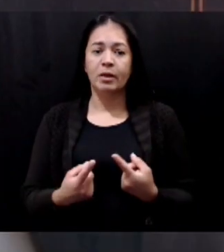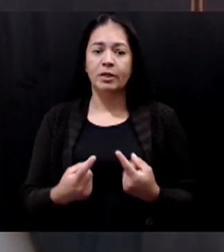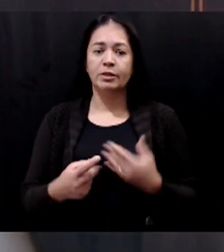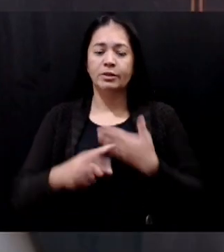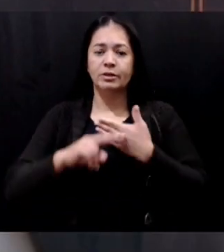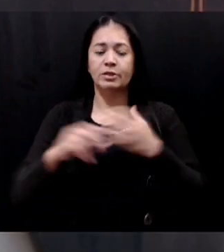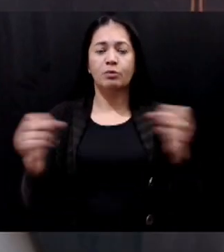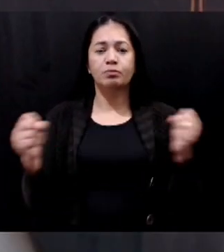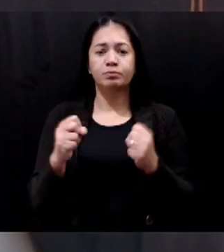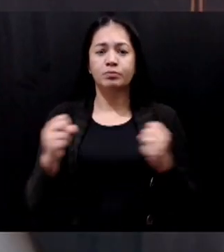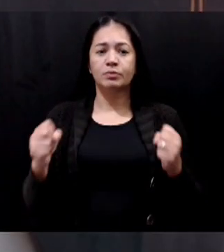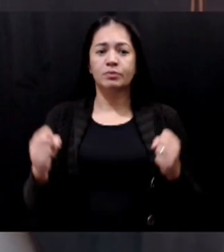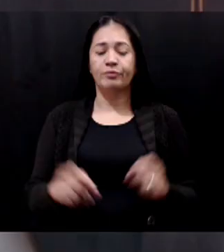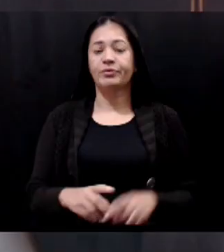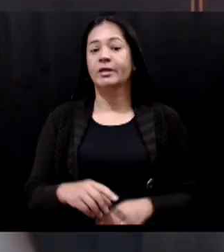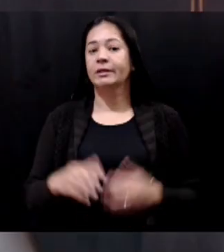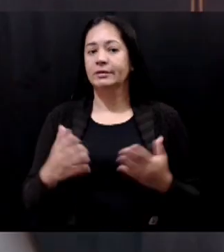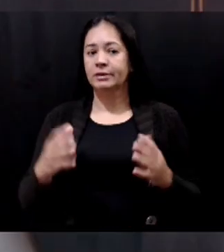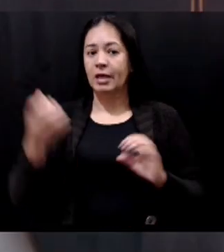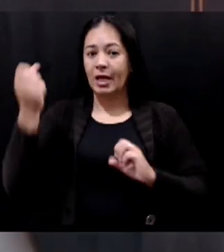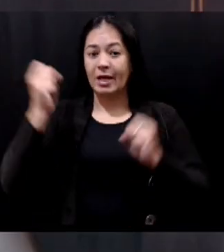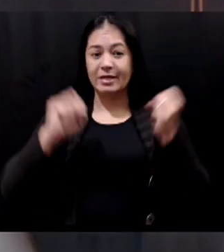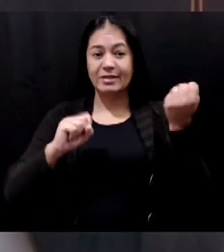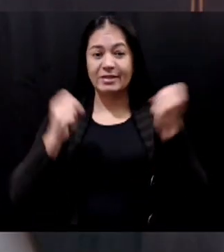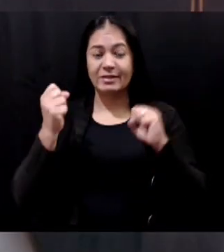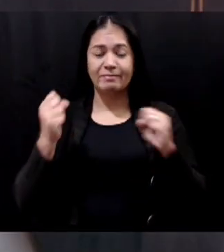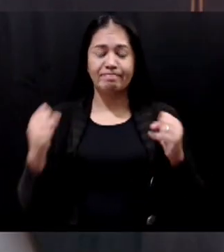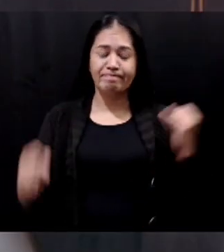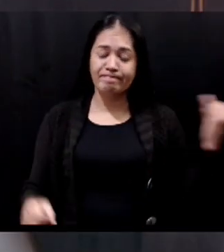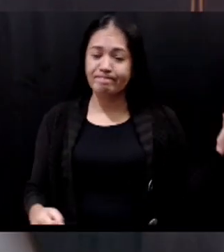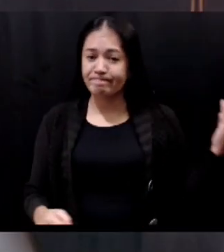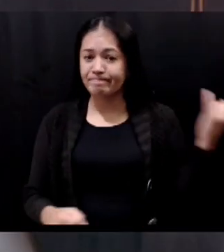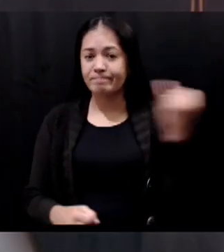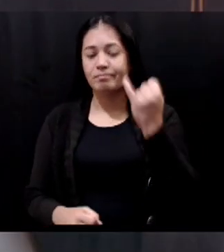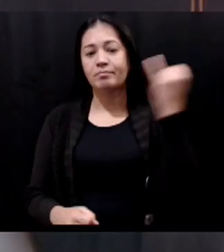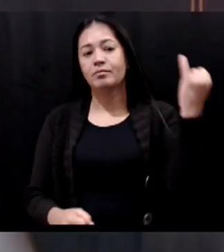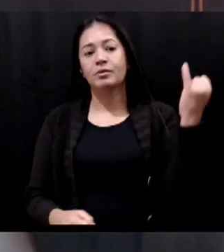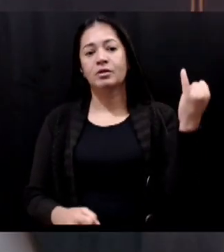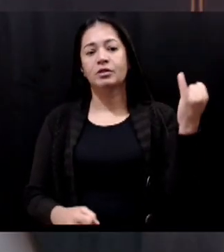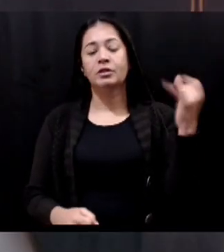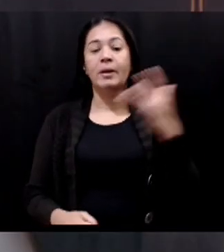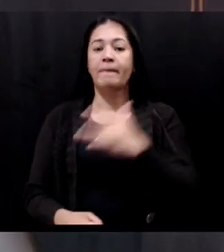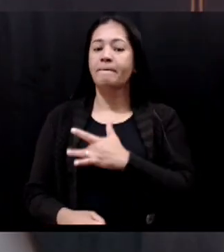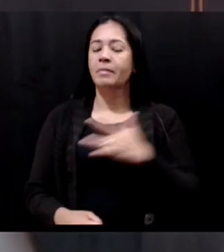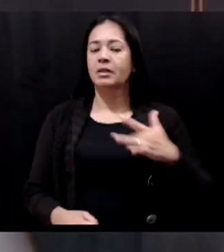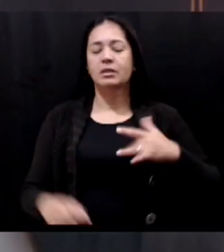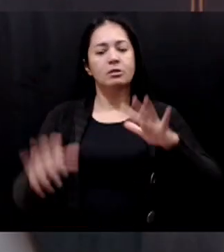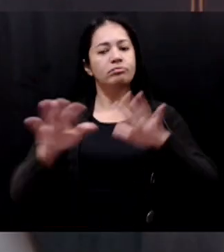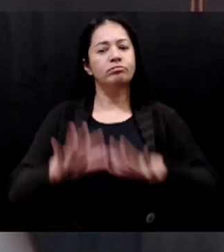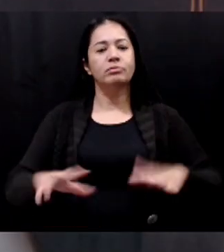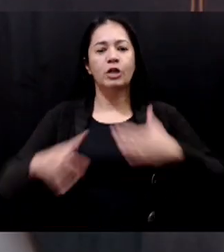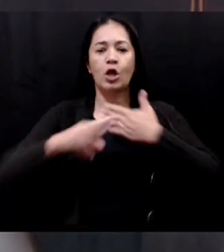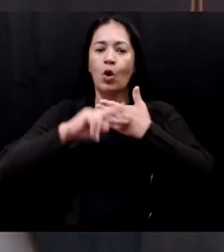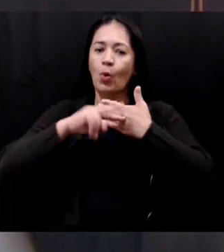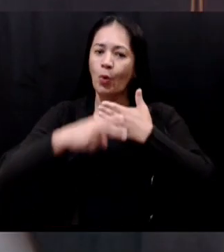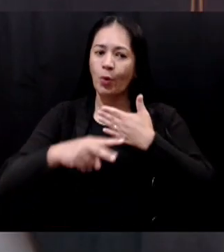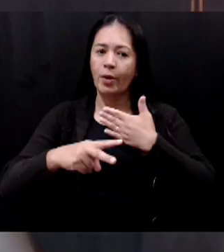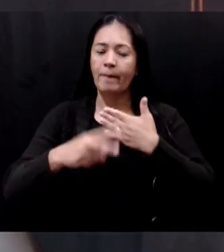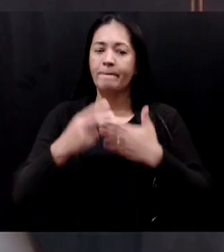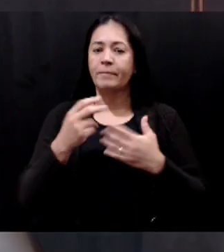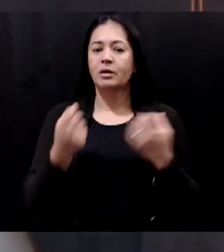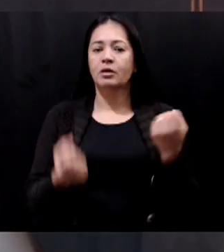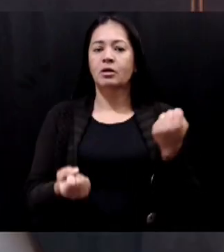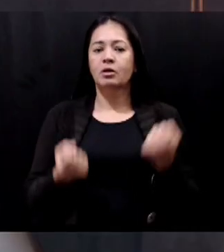atividade física, ela é essencial para a saúde, né, e consequentemente para a perda e manutenção do